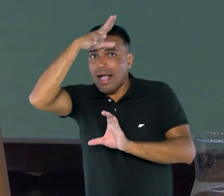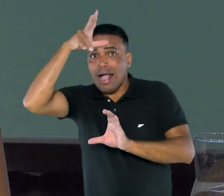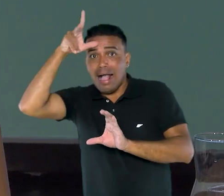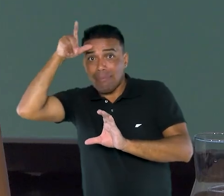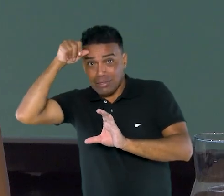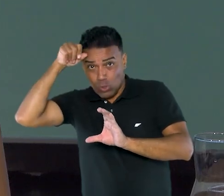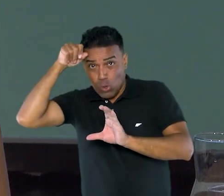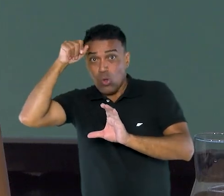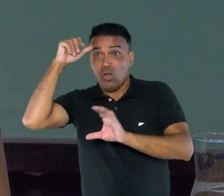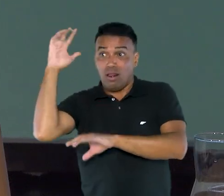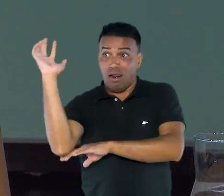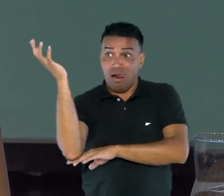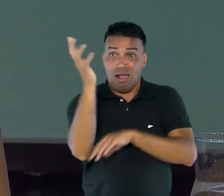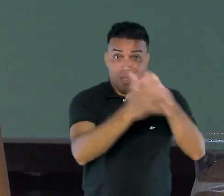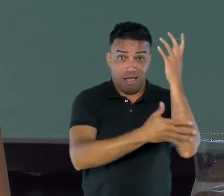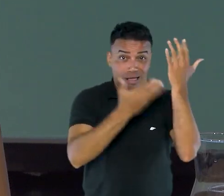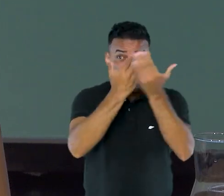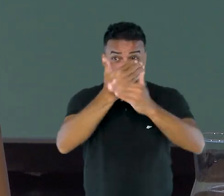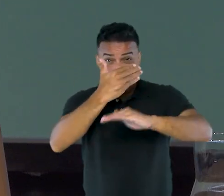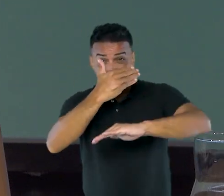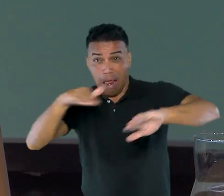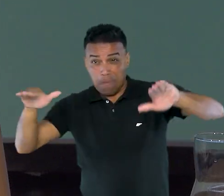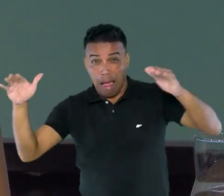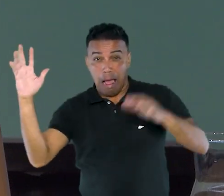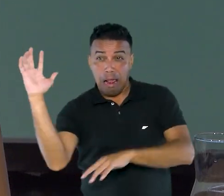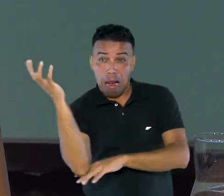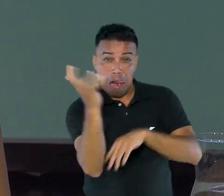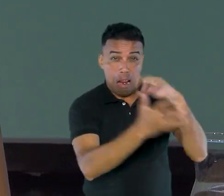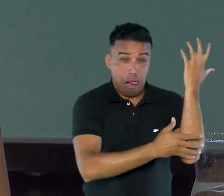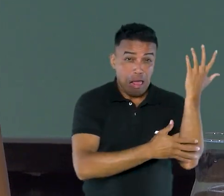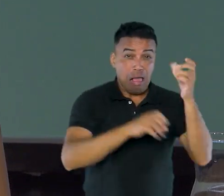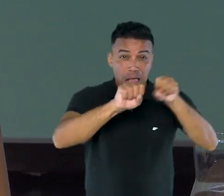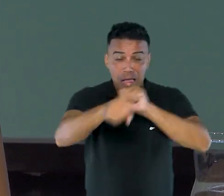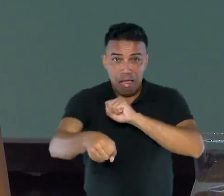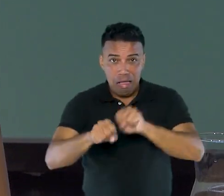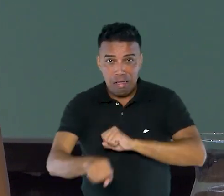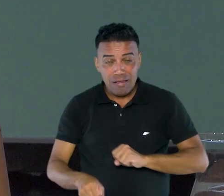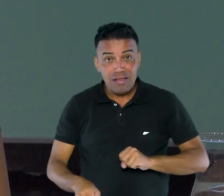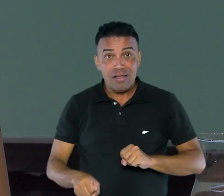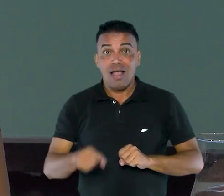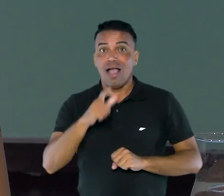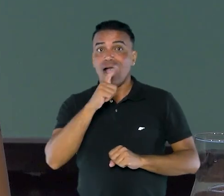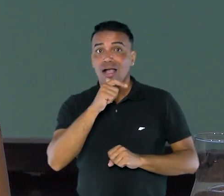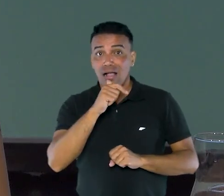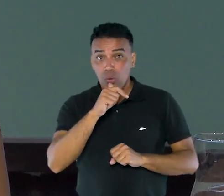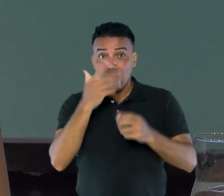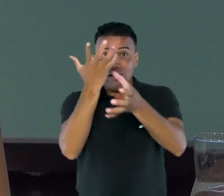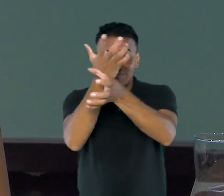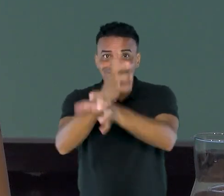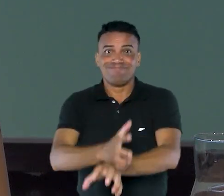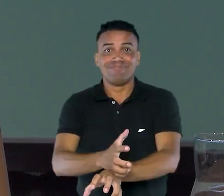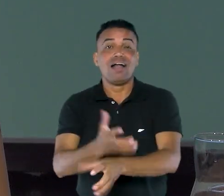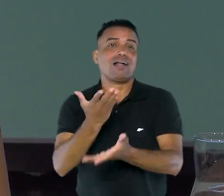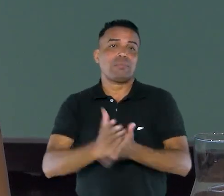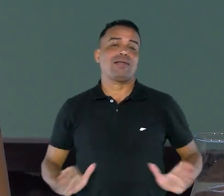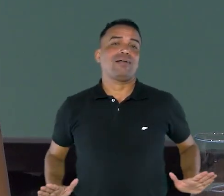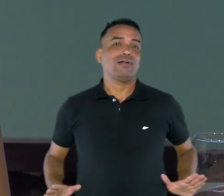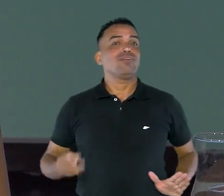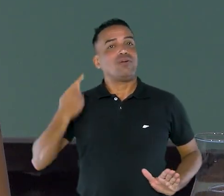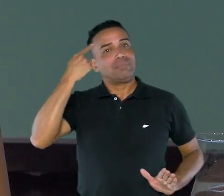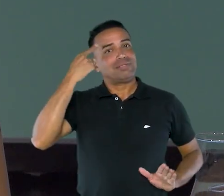vai acabar o rio aéreo, vai acabar a água, não dá para você roubar, vai secar. Então, você vai ter que